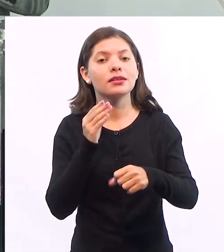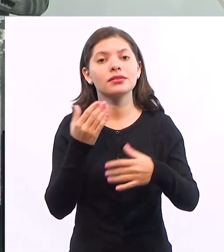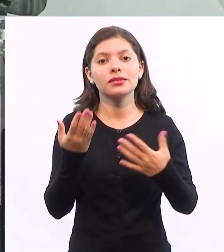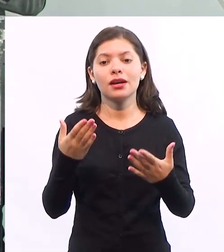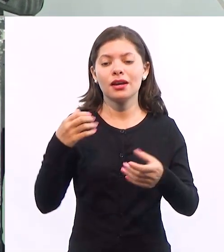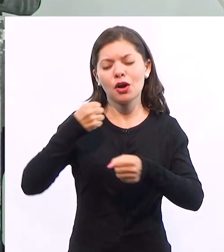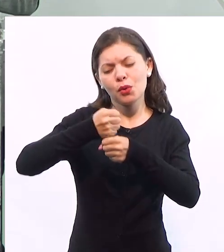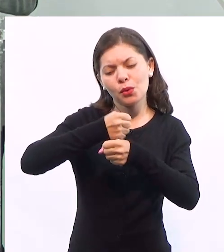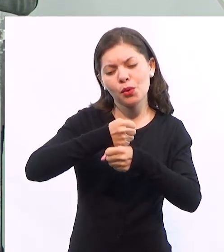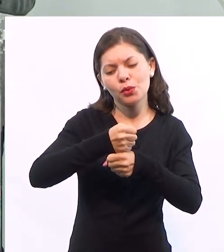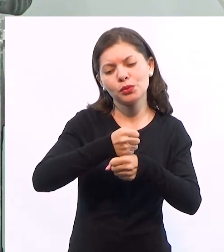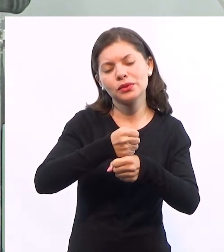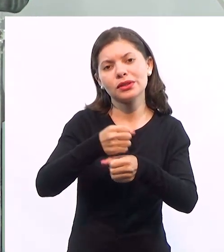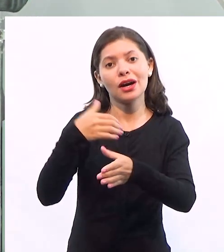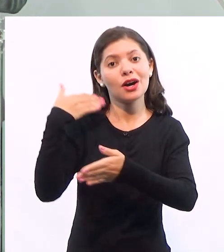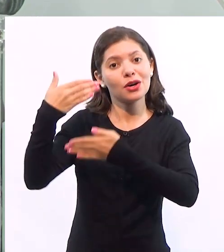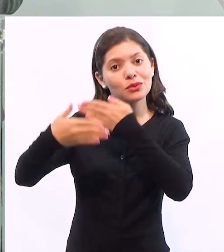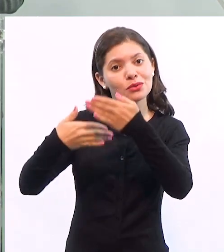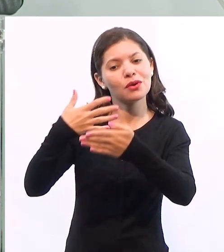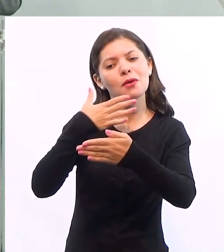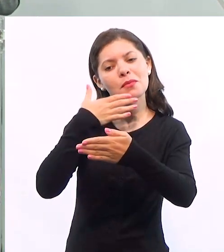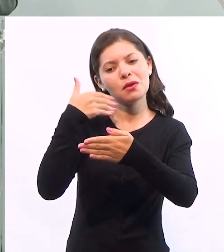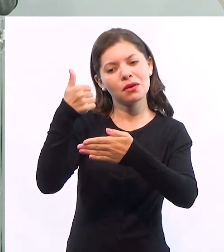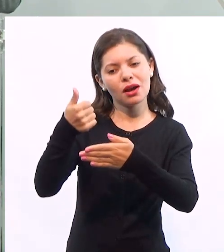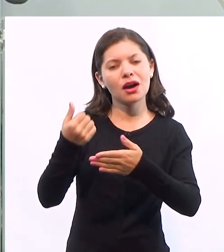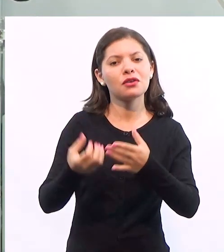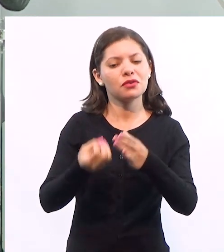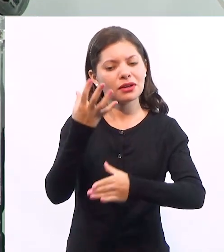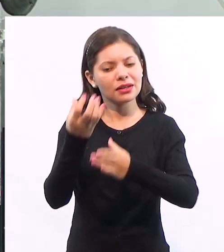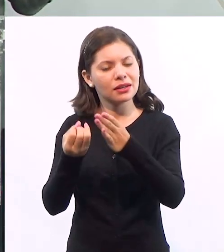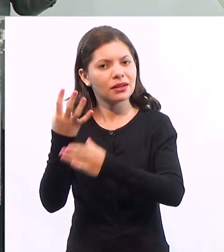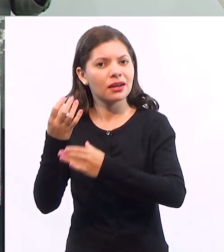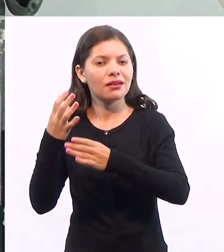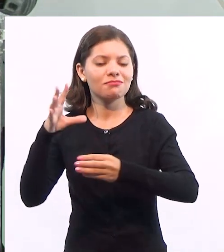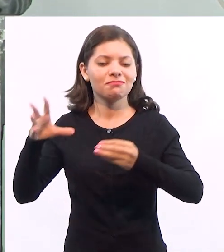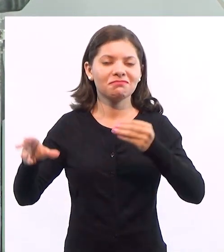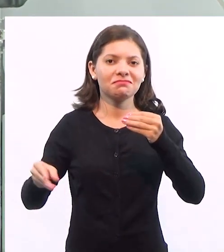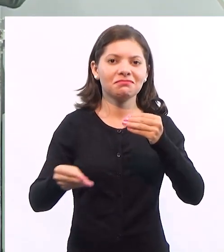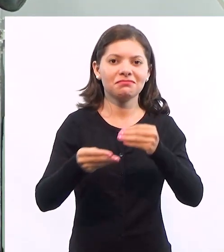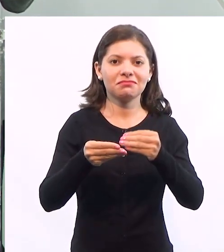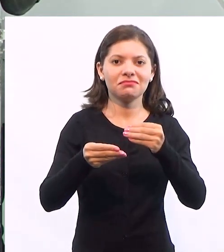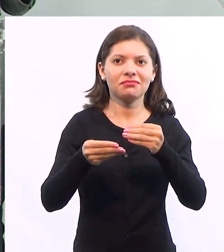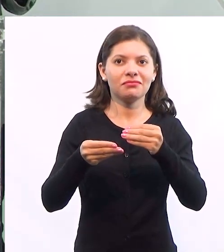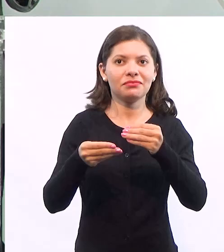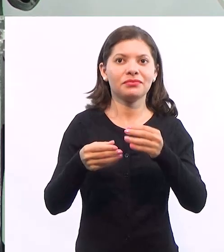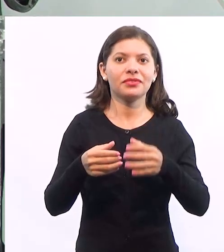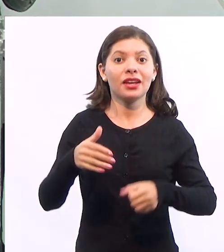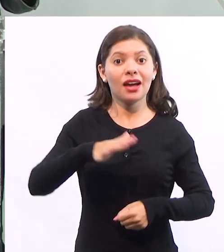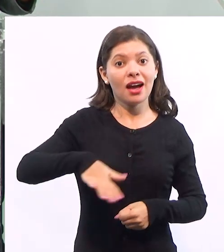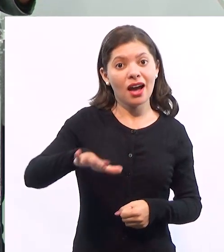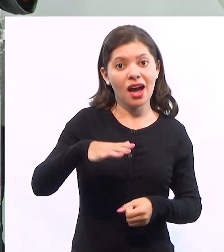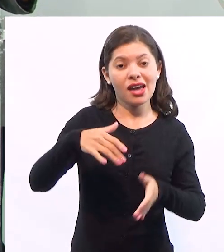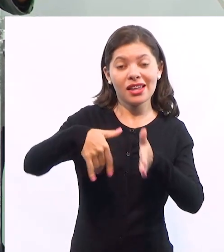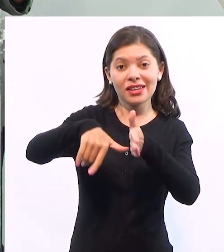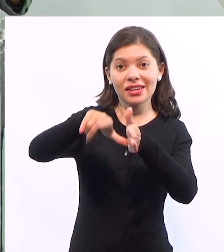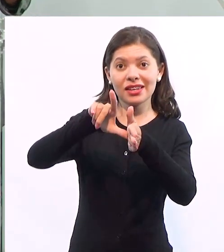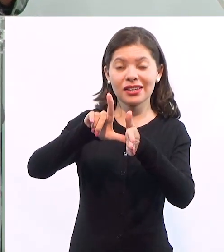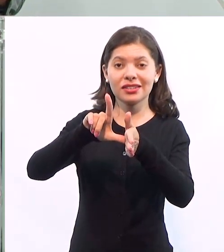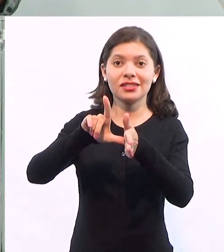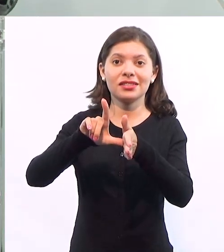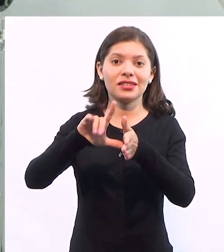teorias ao longo dos anos elas foram melhorando e novas foram sendo criadas para poder complementar a área que não tinha